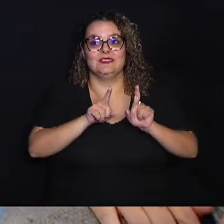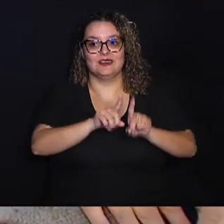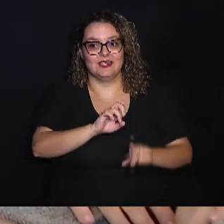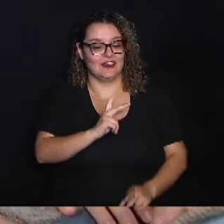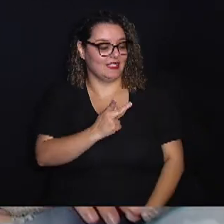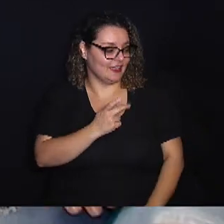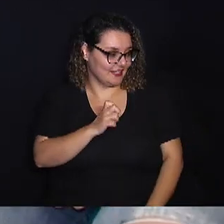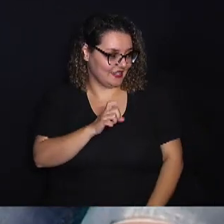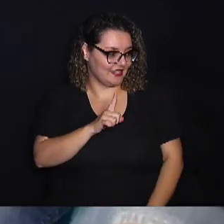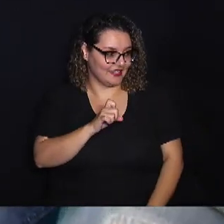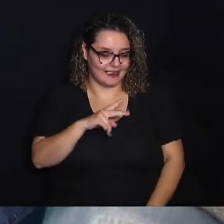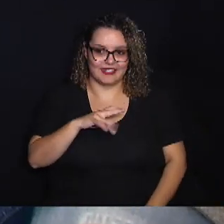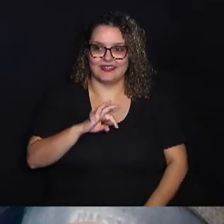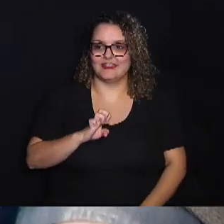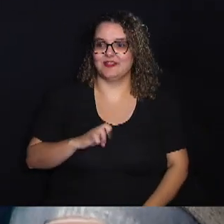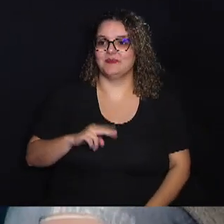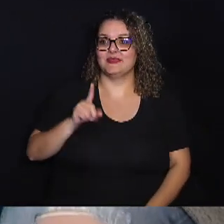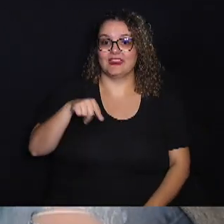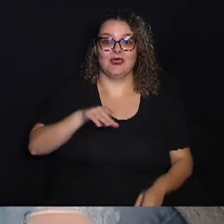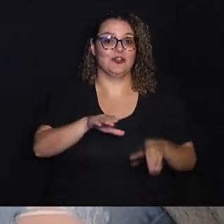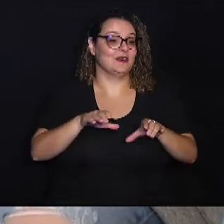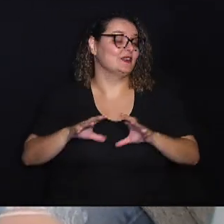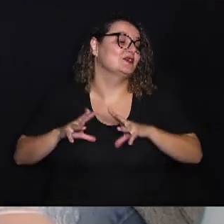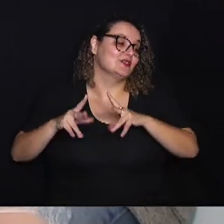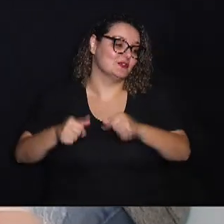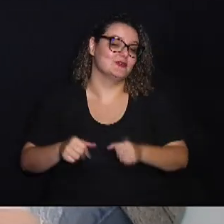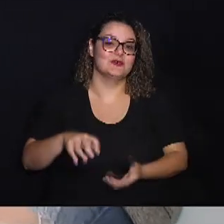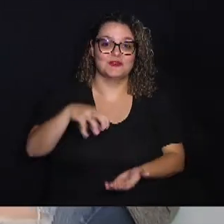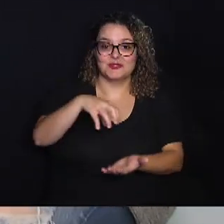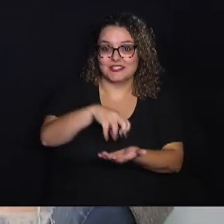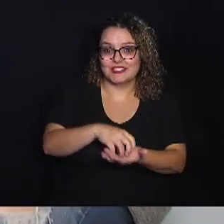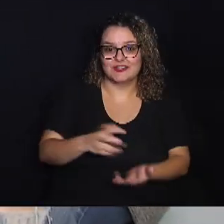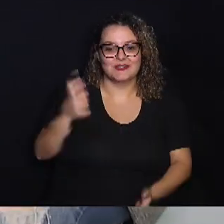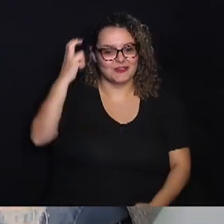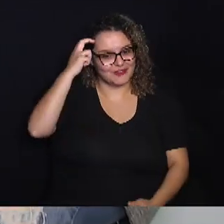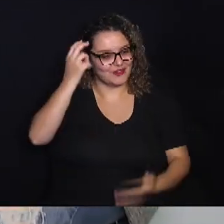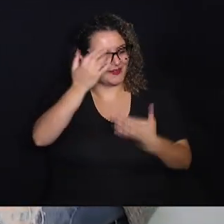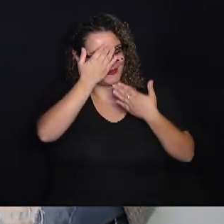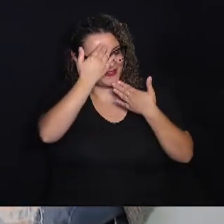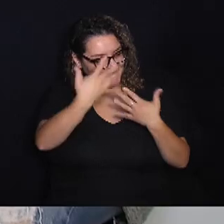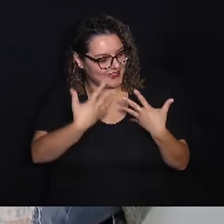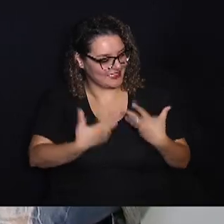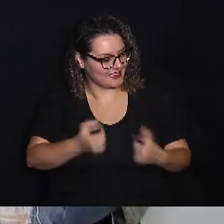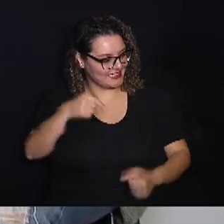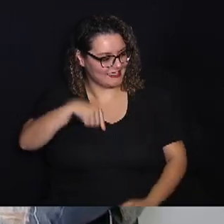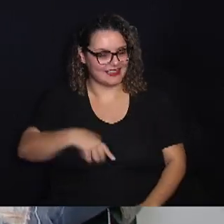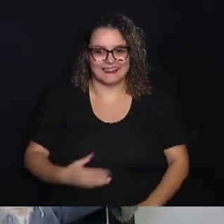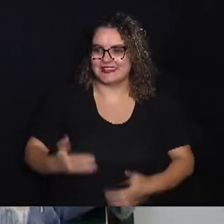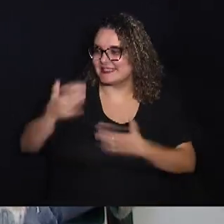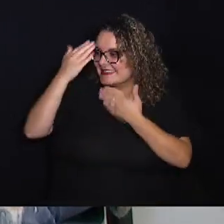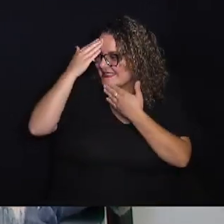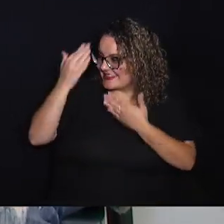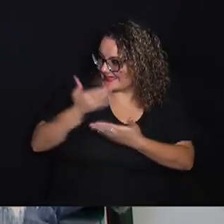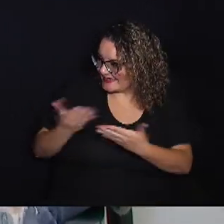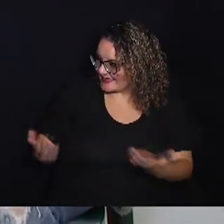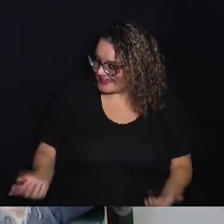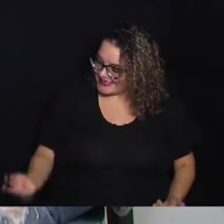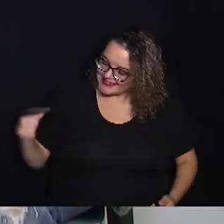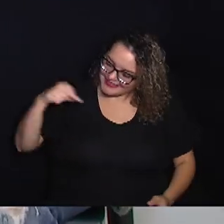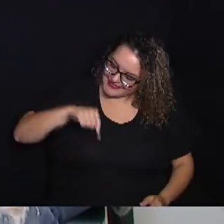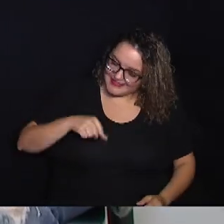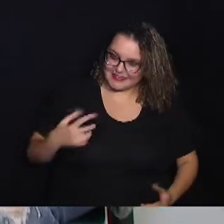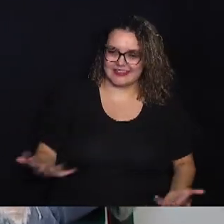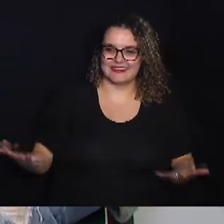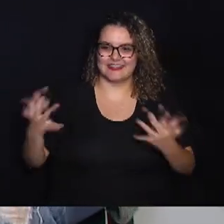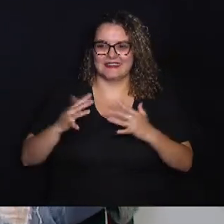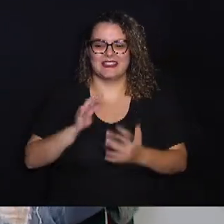de Oliveira, que é coordenadora geral aqui do Centro Cultural. Muito obrigada por nos receber aqui, Elaine. Obrigada a vocês por terem vindo.